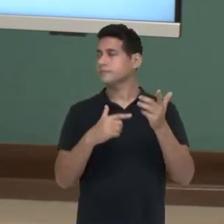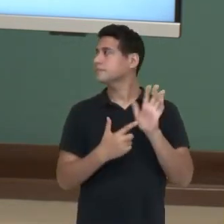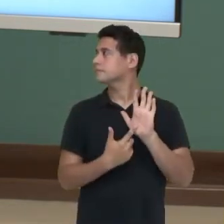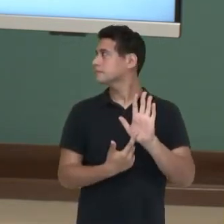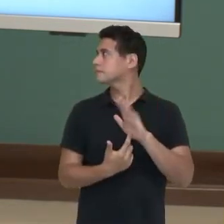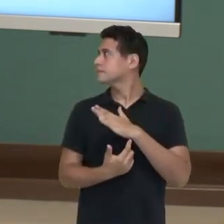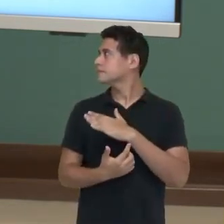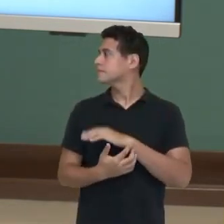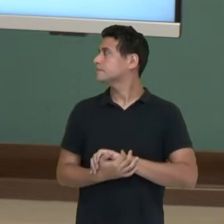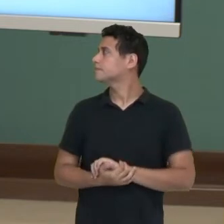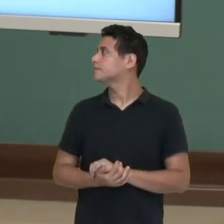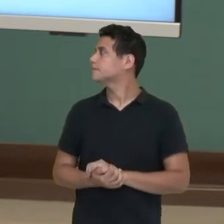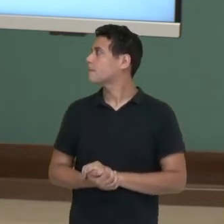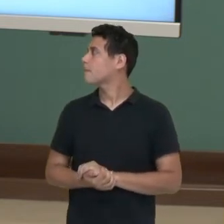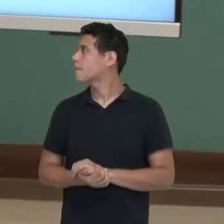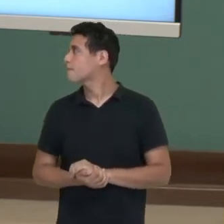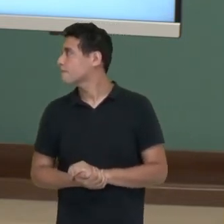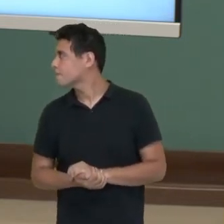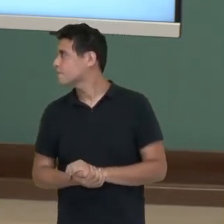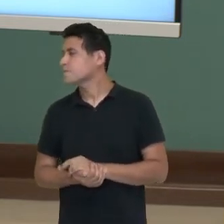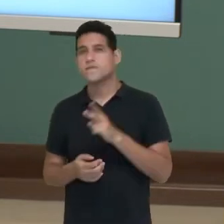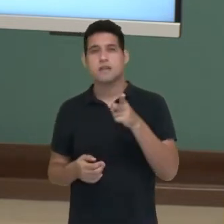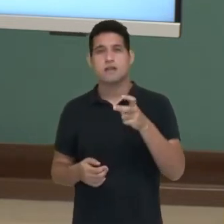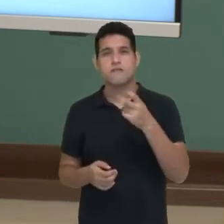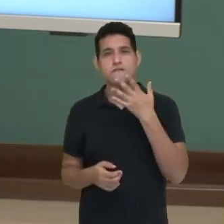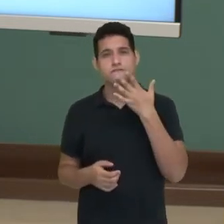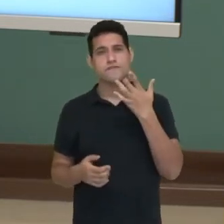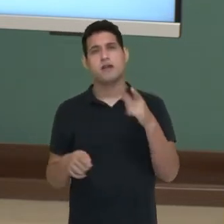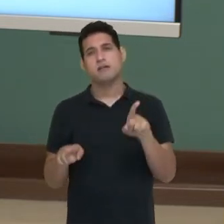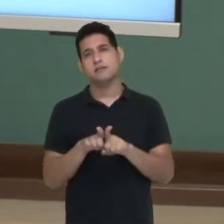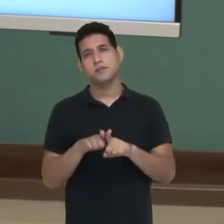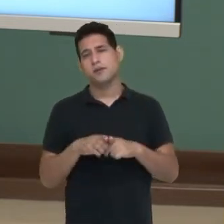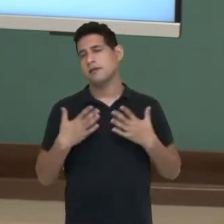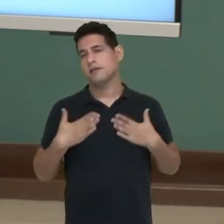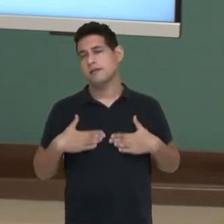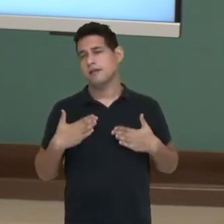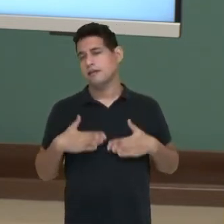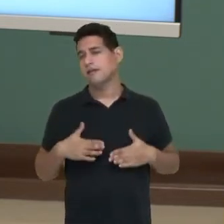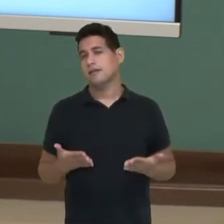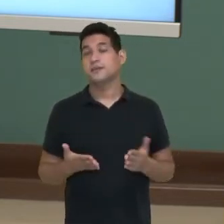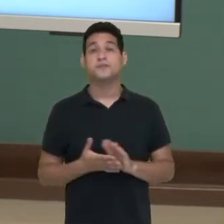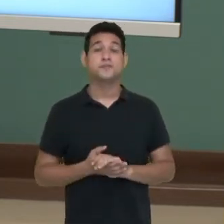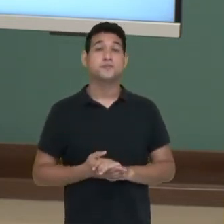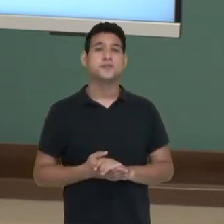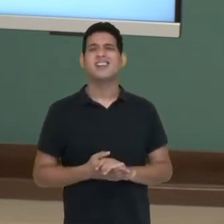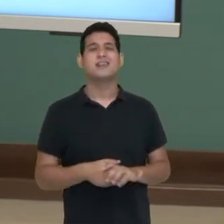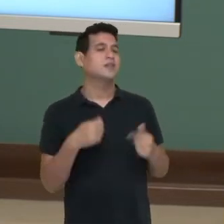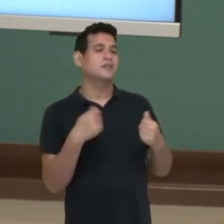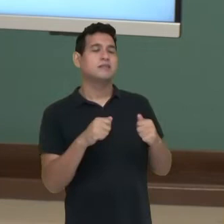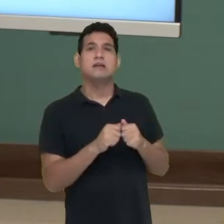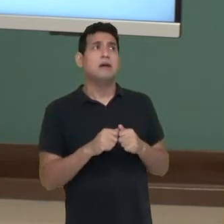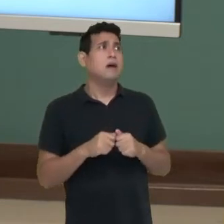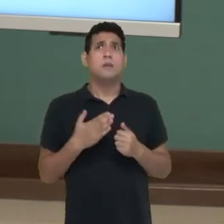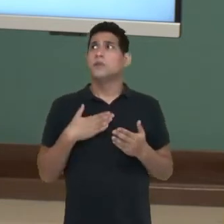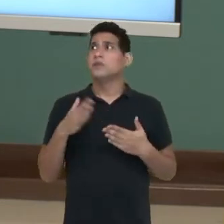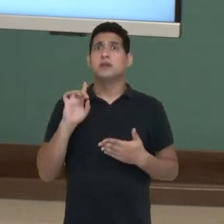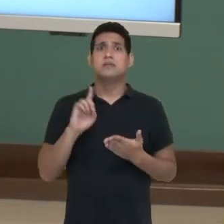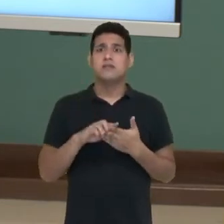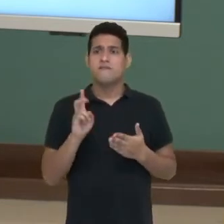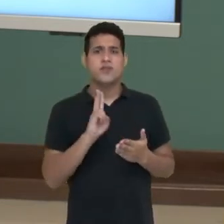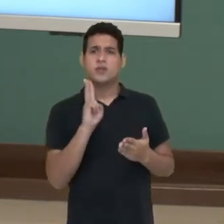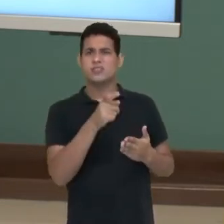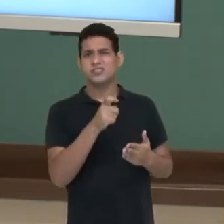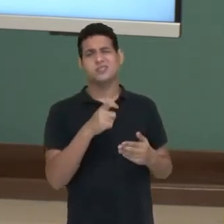função. Olha como ficou fácil e tranquilo, gente. Então, você não precisa ficar atribuindo valores a